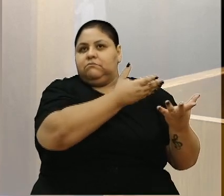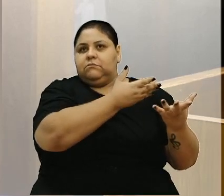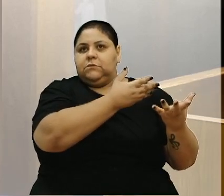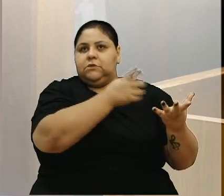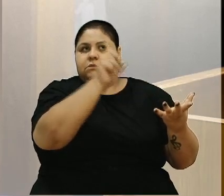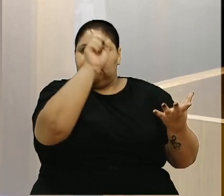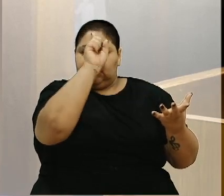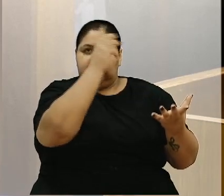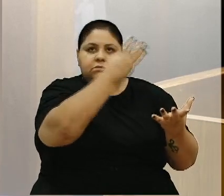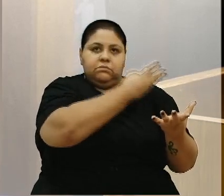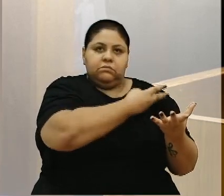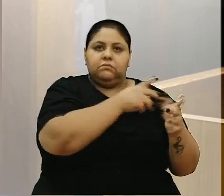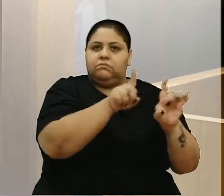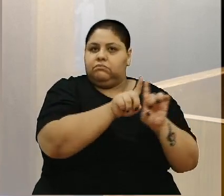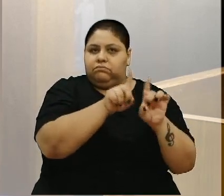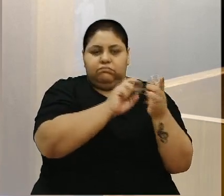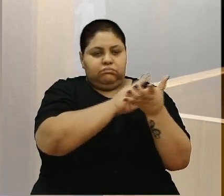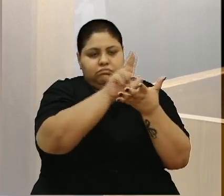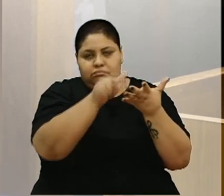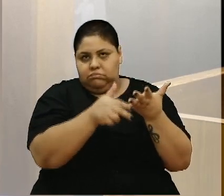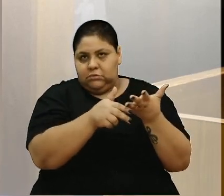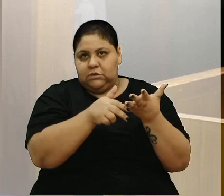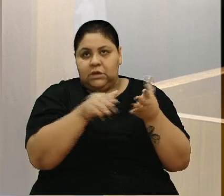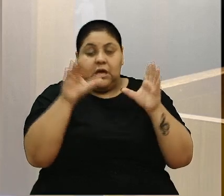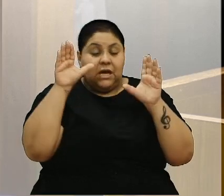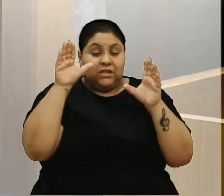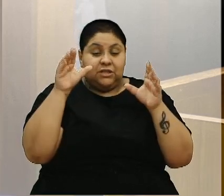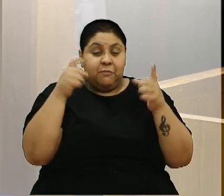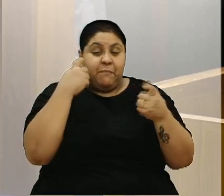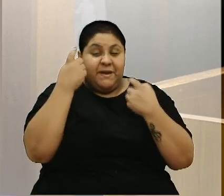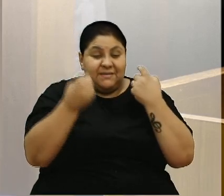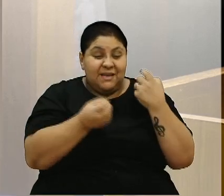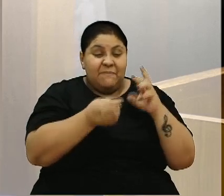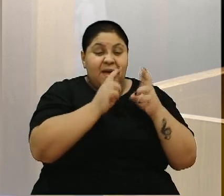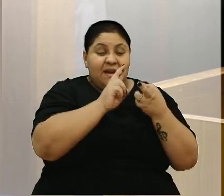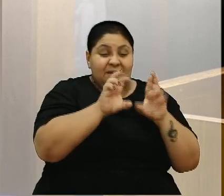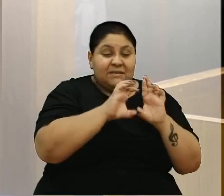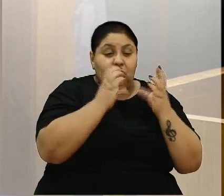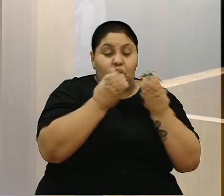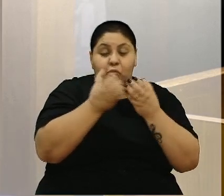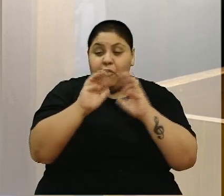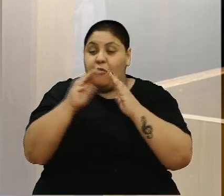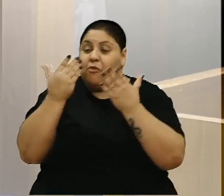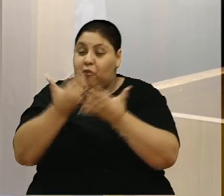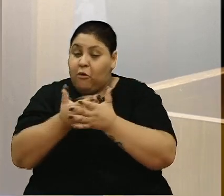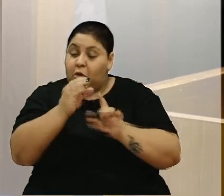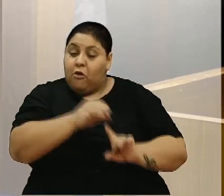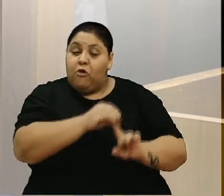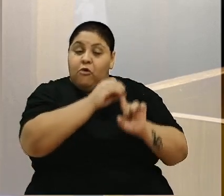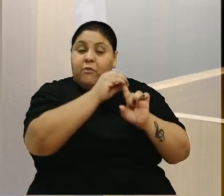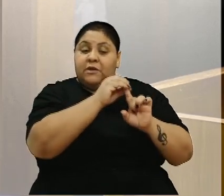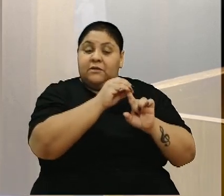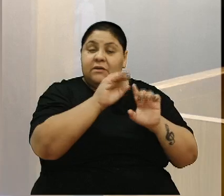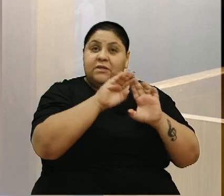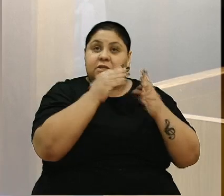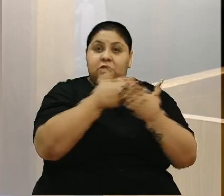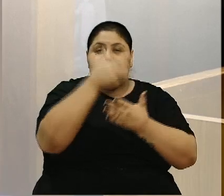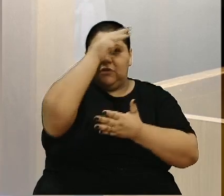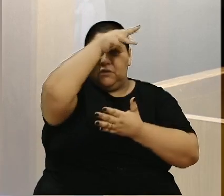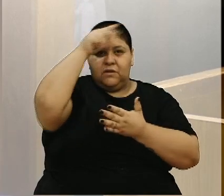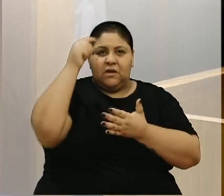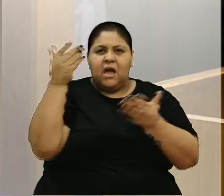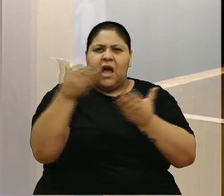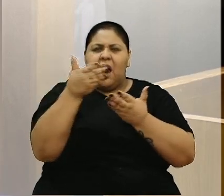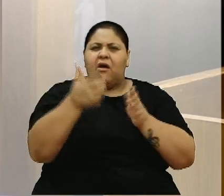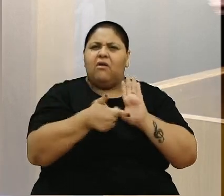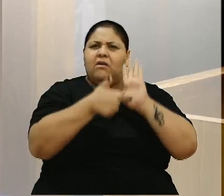da comunidade com as nossas escolas, principalmente as escolas públicas. Eu ia colocar aqui no telão